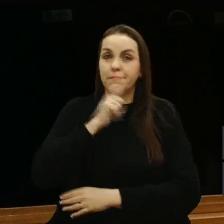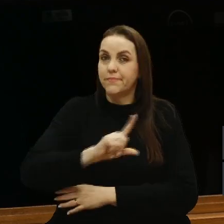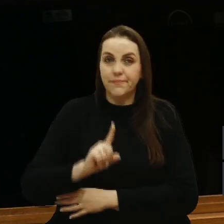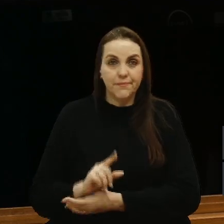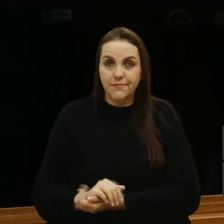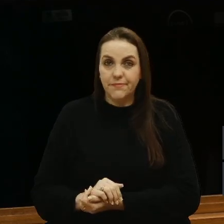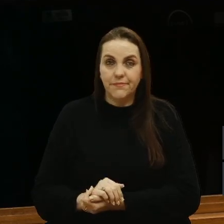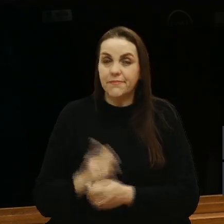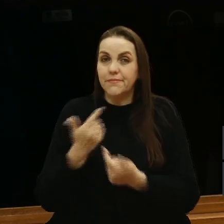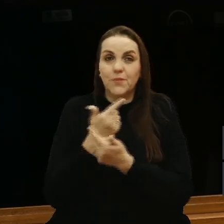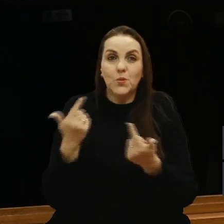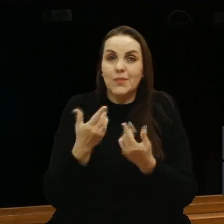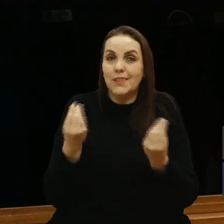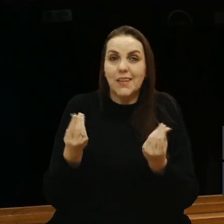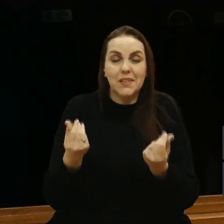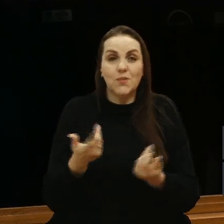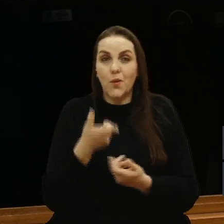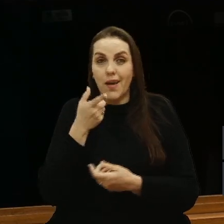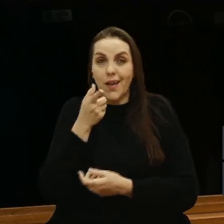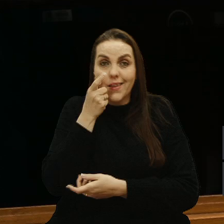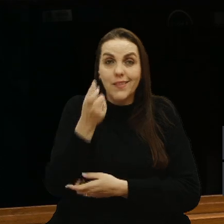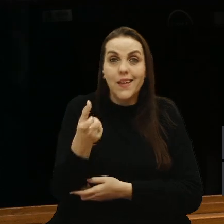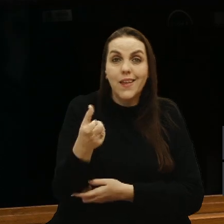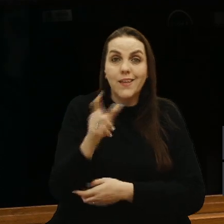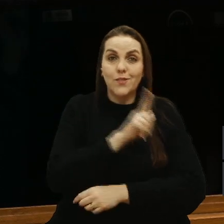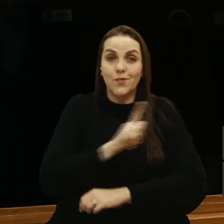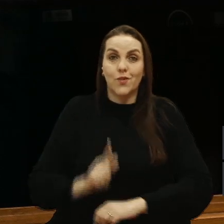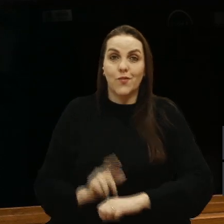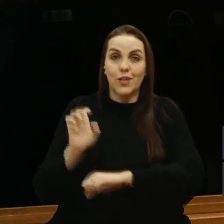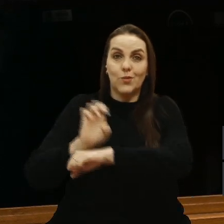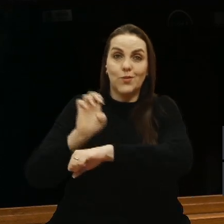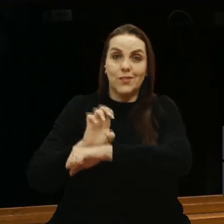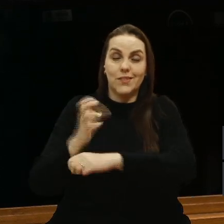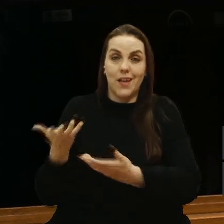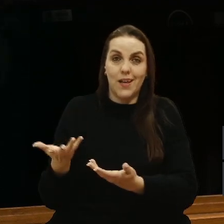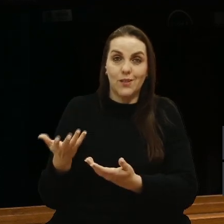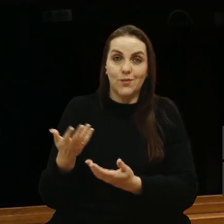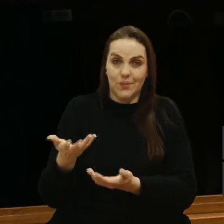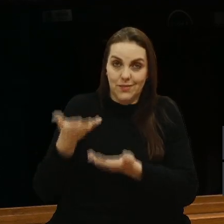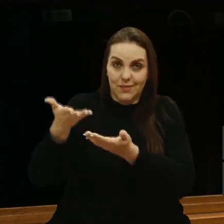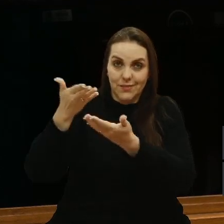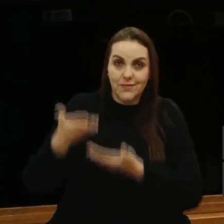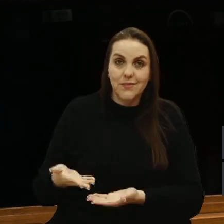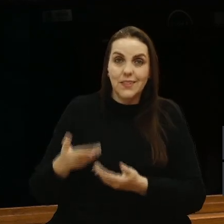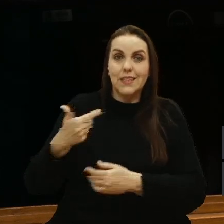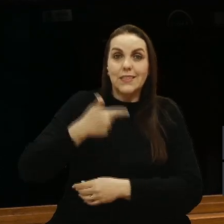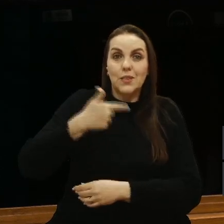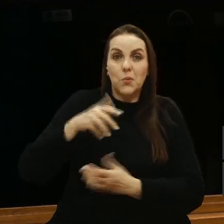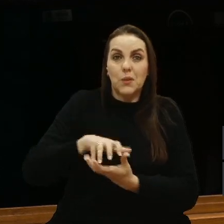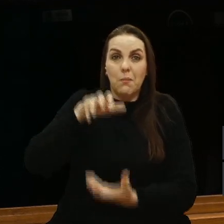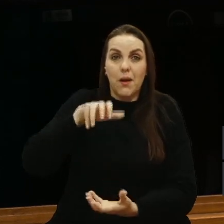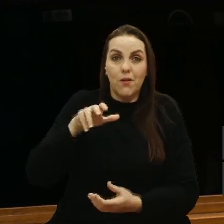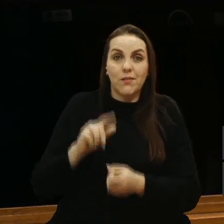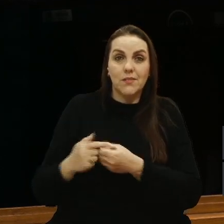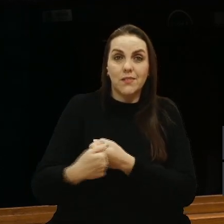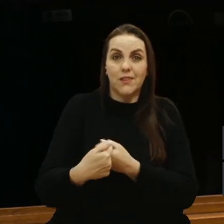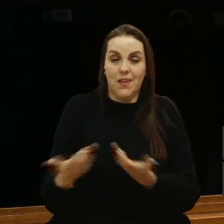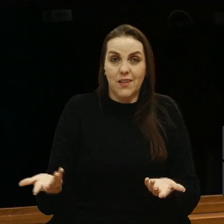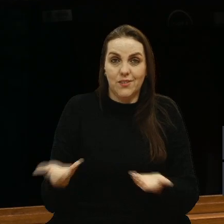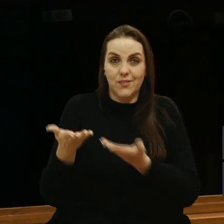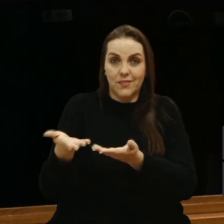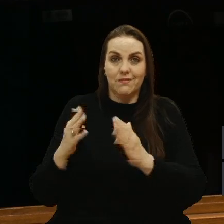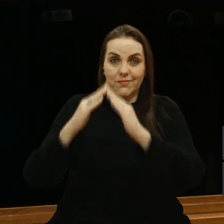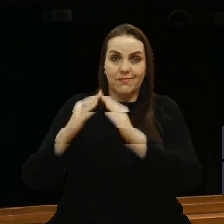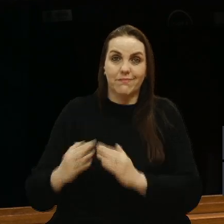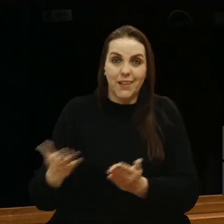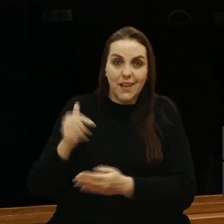tem. Parece que não é de interesse do governo do Estado estar recebendo a segunda maior cidade. Então, nós, se precisar, vereadora Rose, eu acho que nós